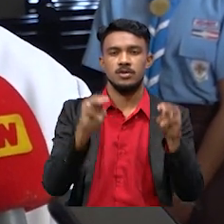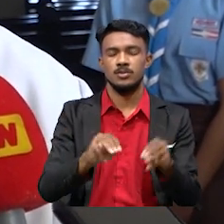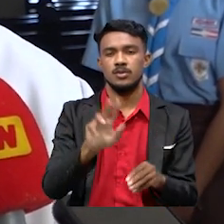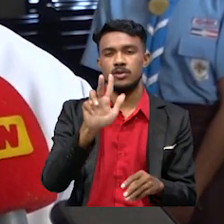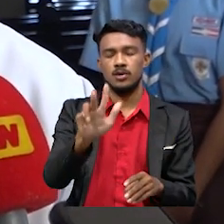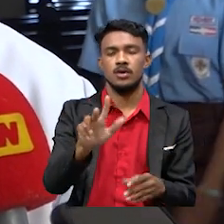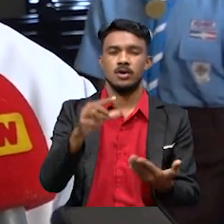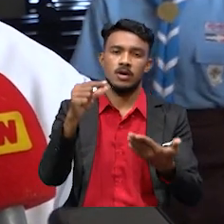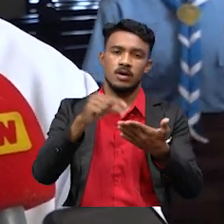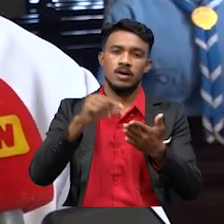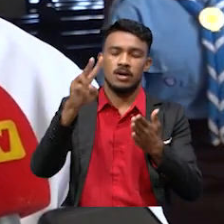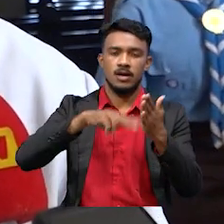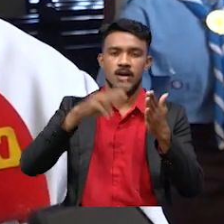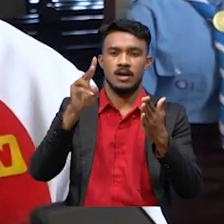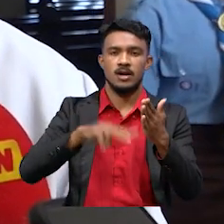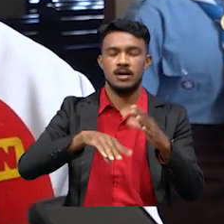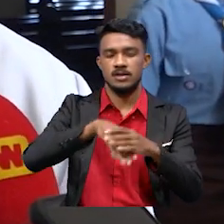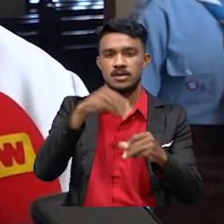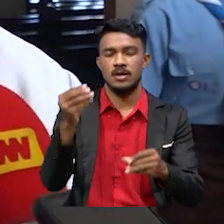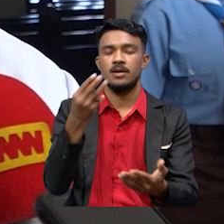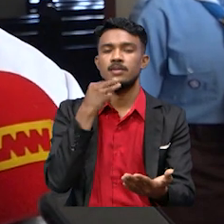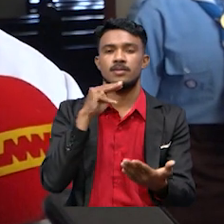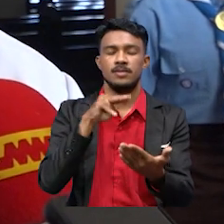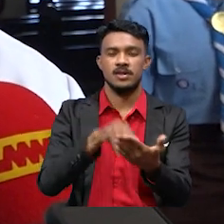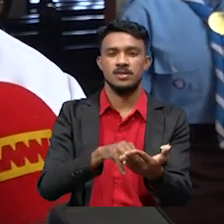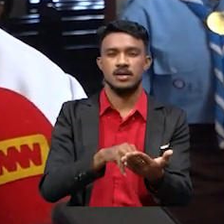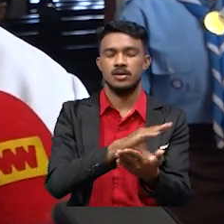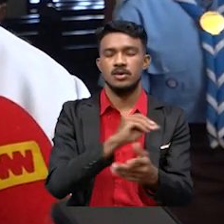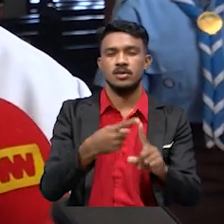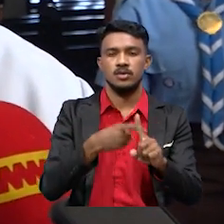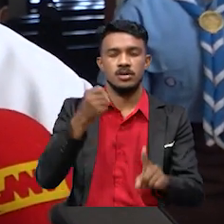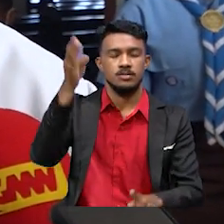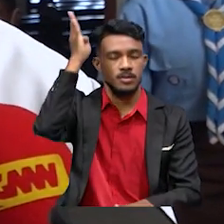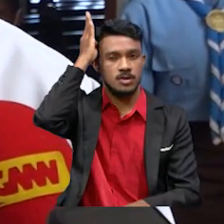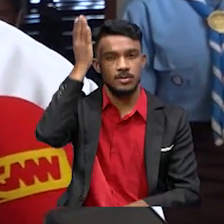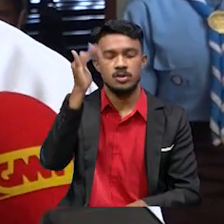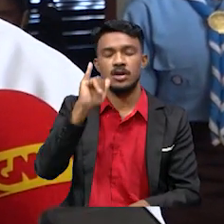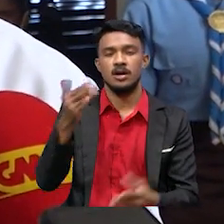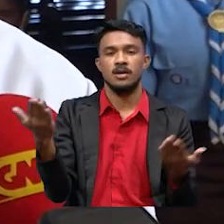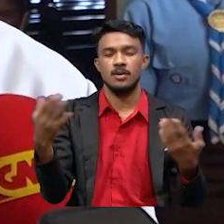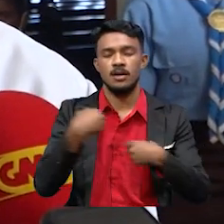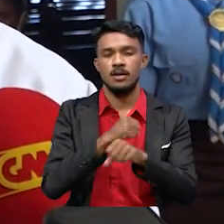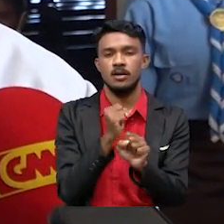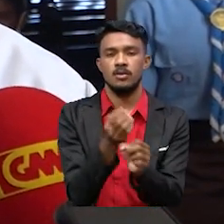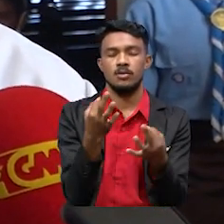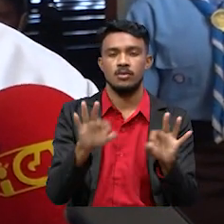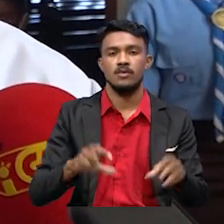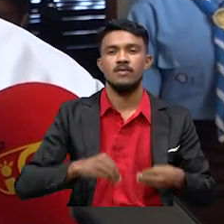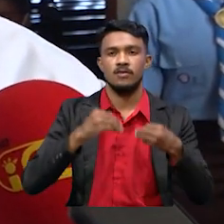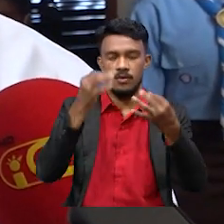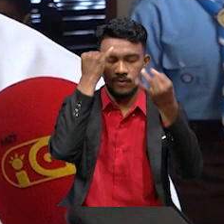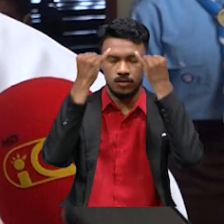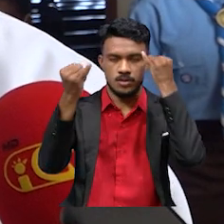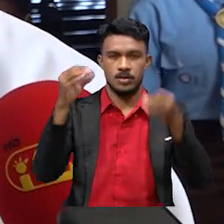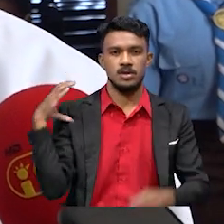lesai mensagem, conferência episcopal nenia, russo bispo Sira, nebe halutiaona, atu fosai basarani Sira,